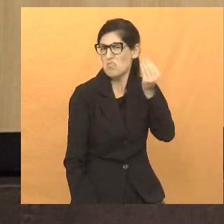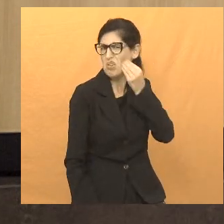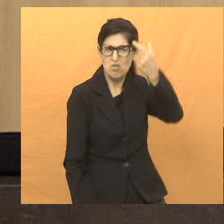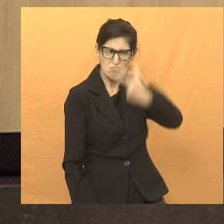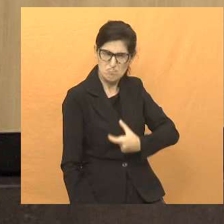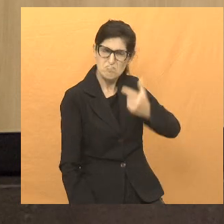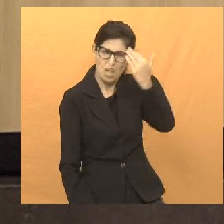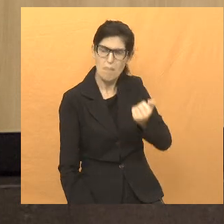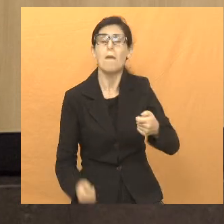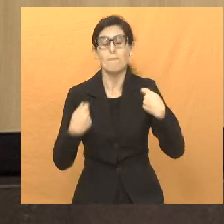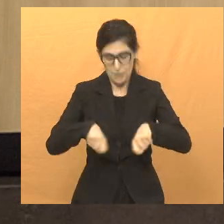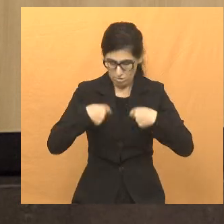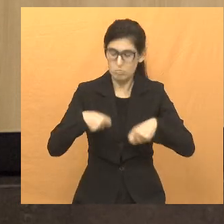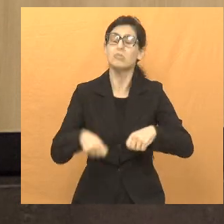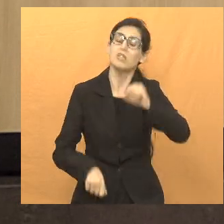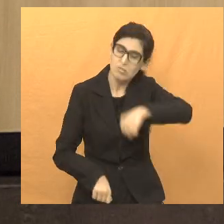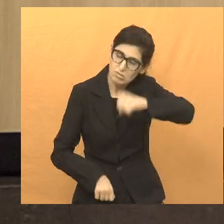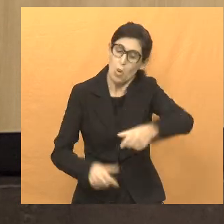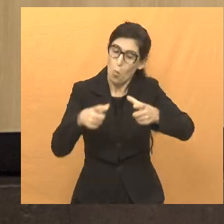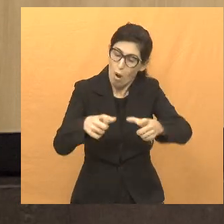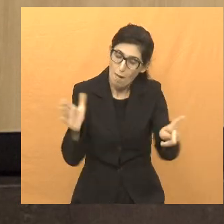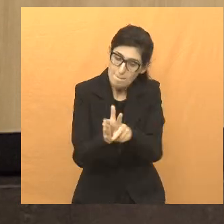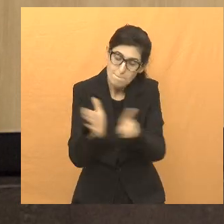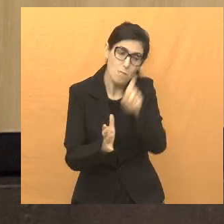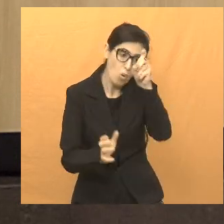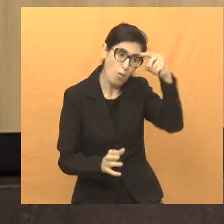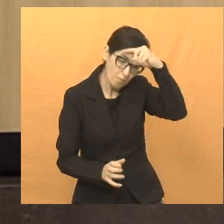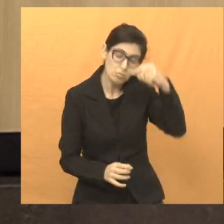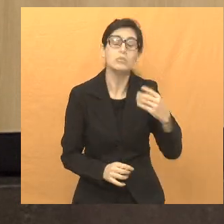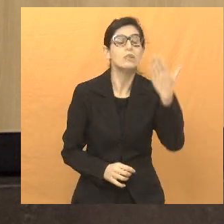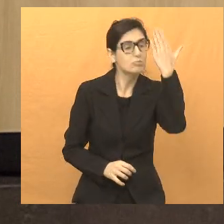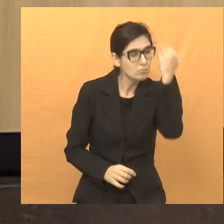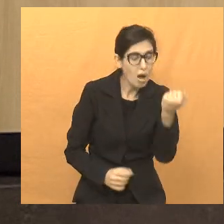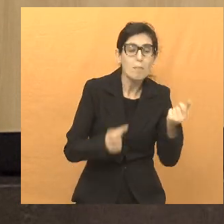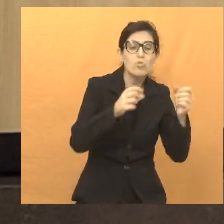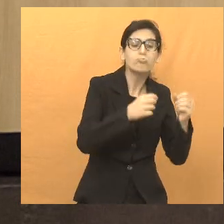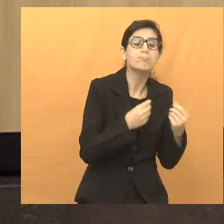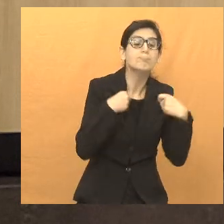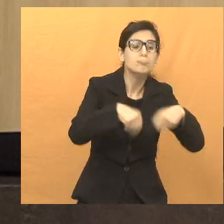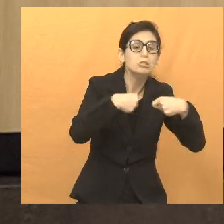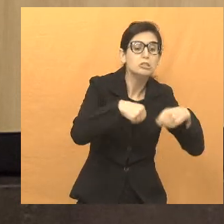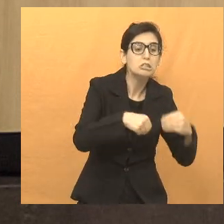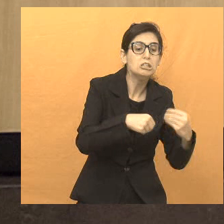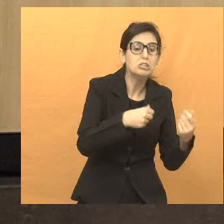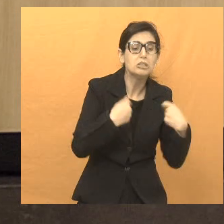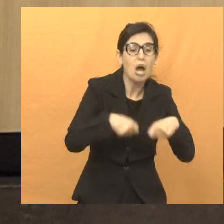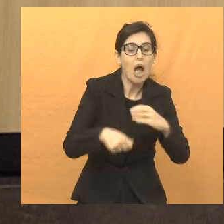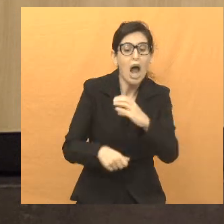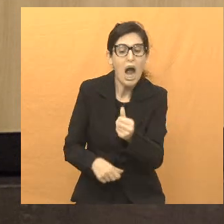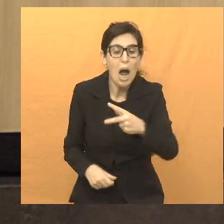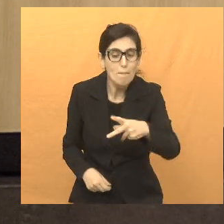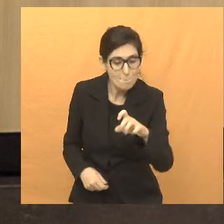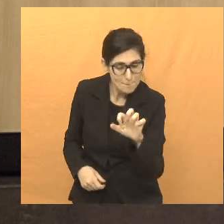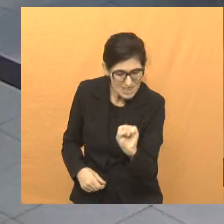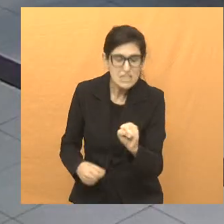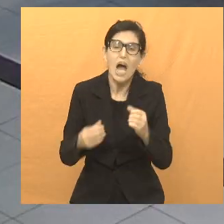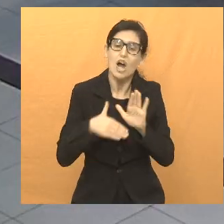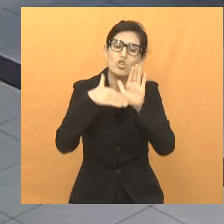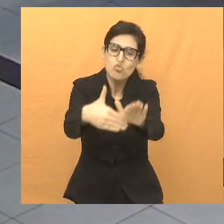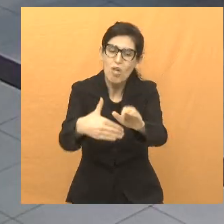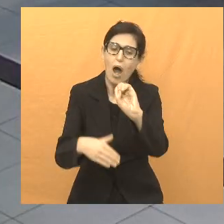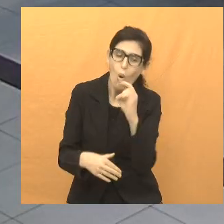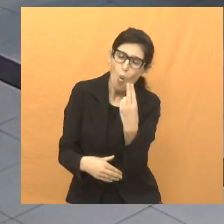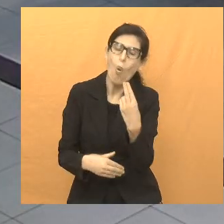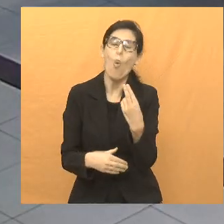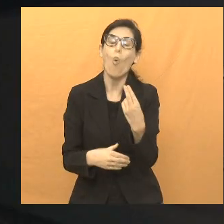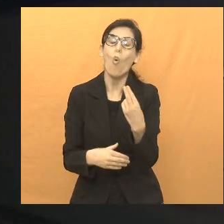a unidade mesmo. E a unidade vai saber conduzir para qual CAPS ou se precisa de internação. E eu queria também direcionar uma